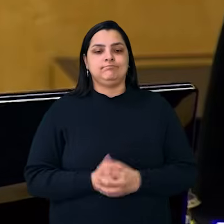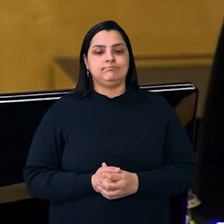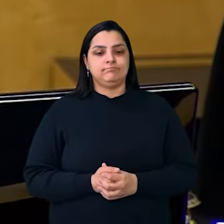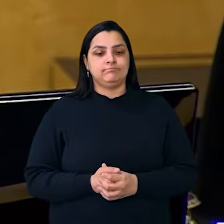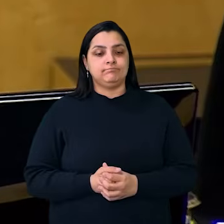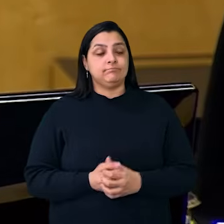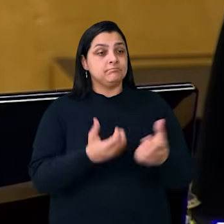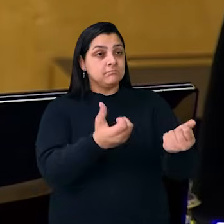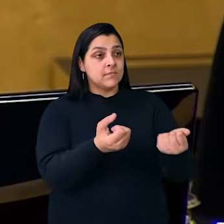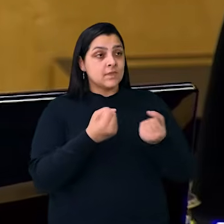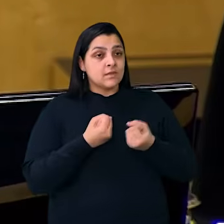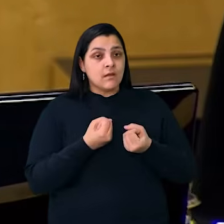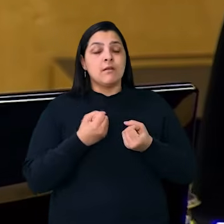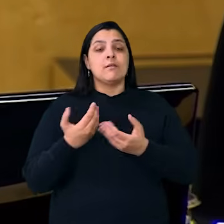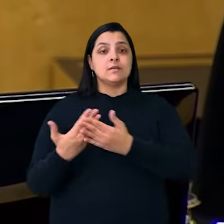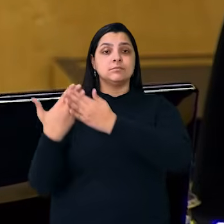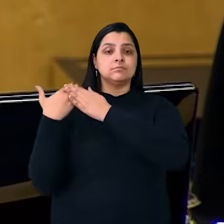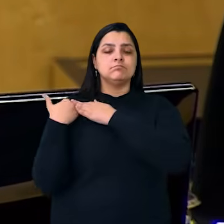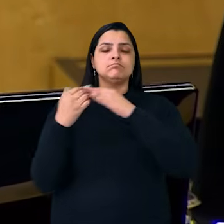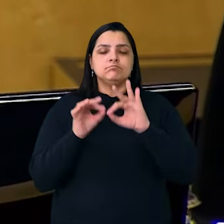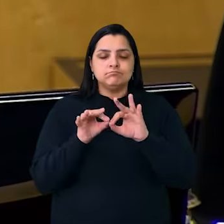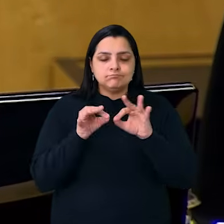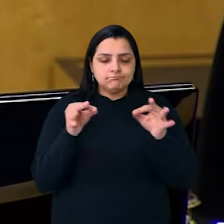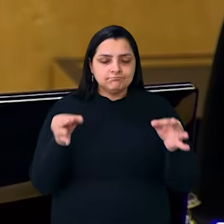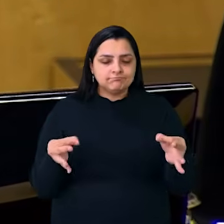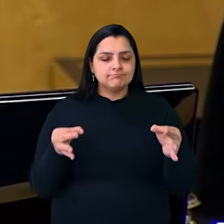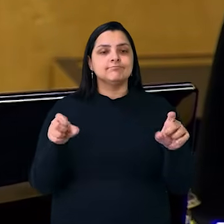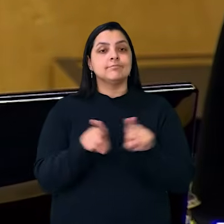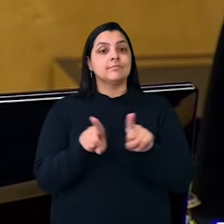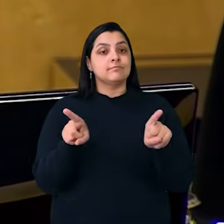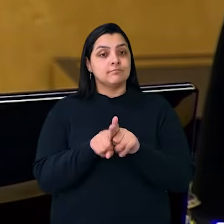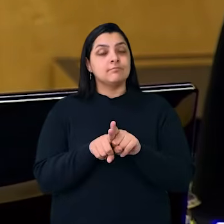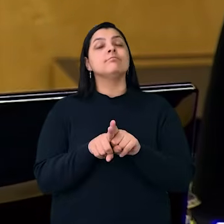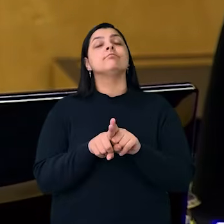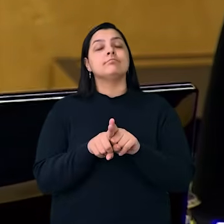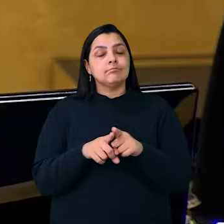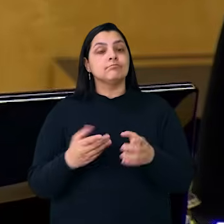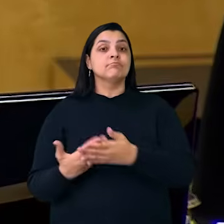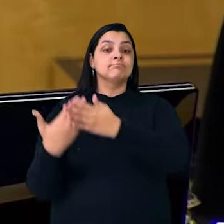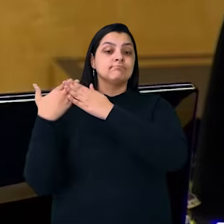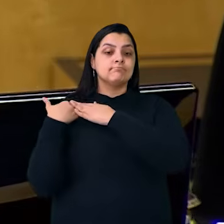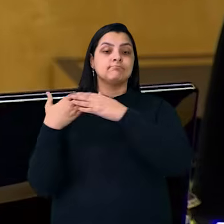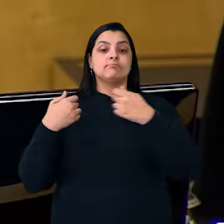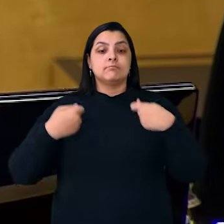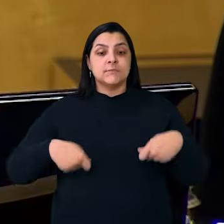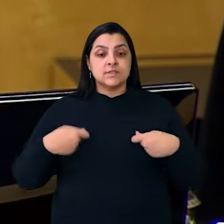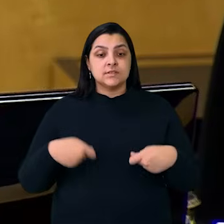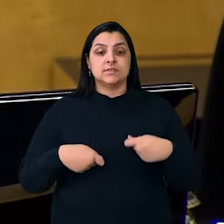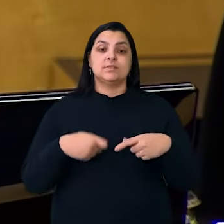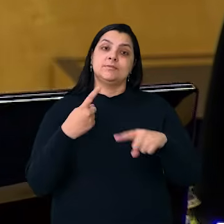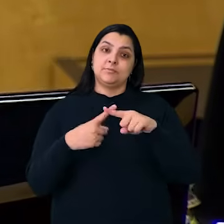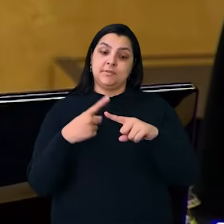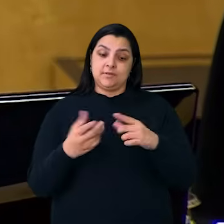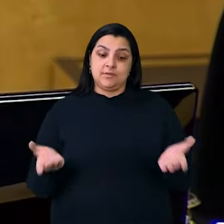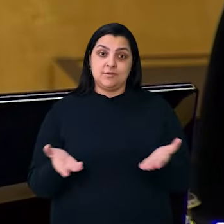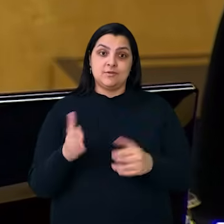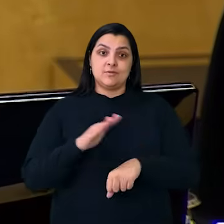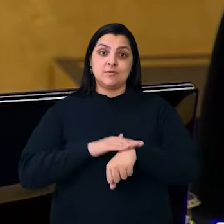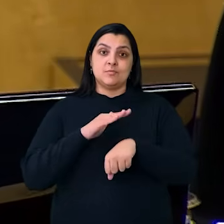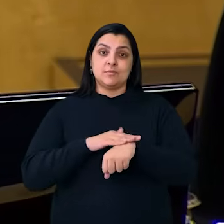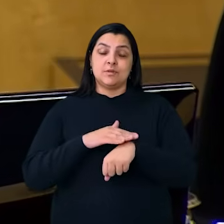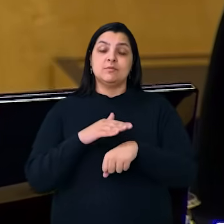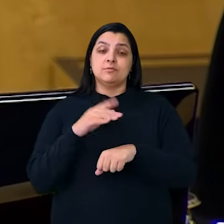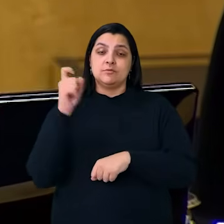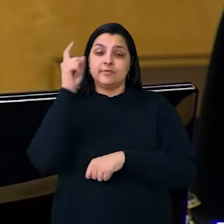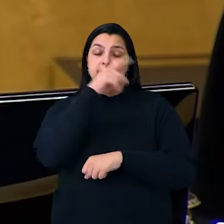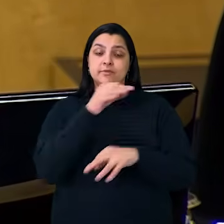essa função dos colegas com muita humildade e com a responsabilidade que eu devo ter em razão do momento tão difícil